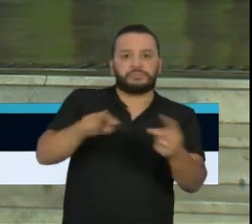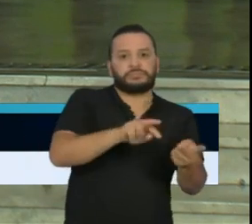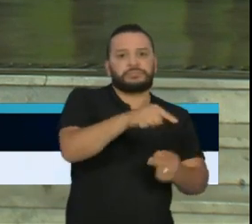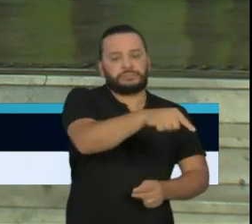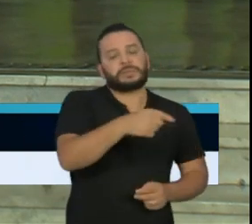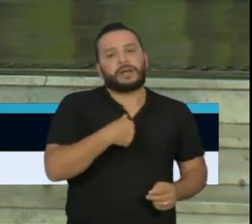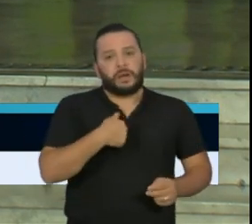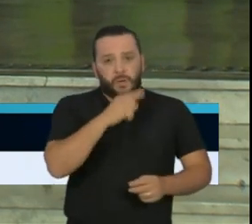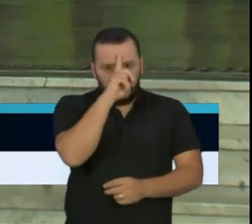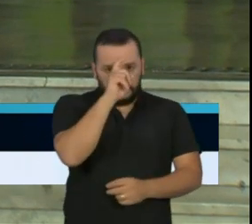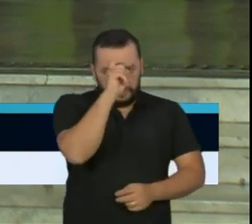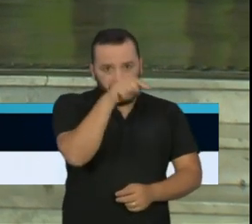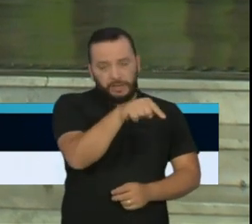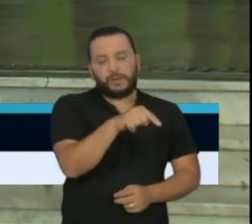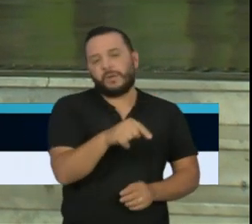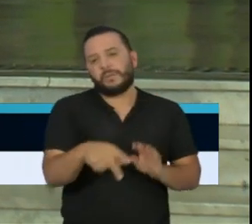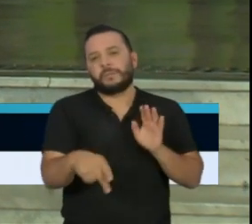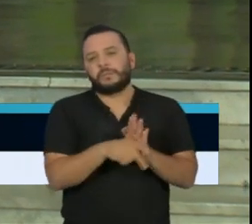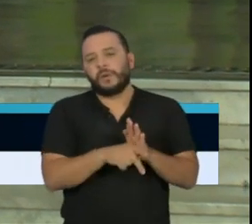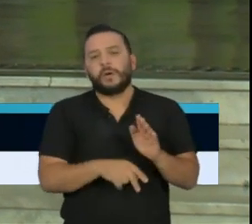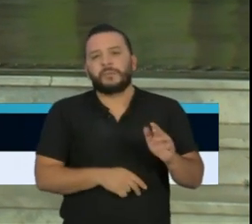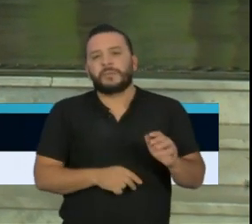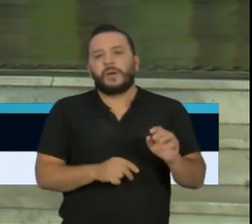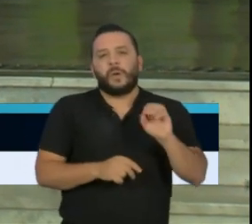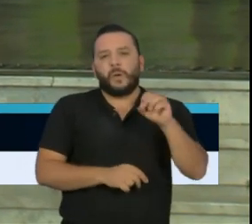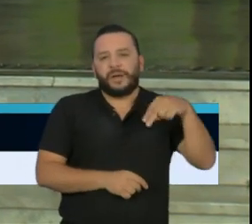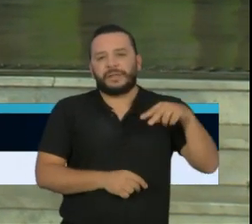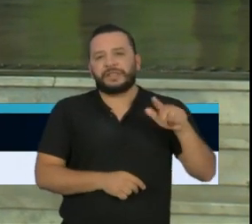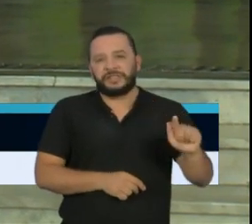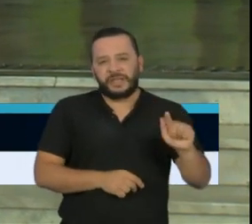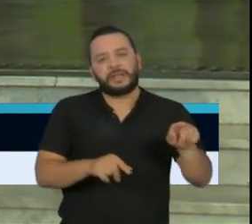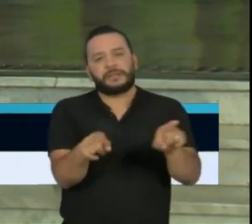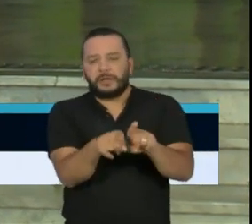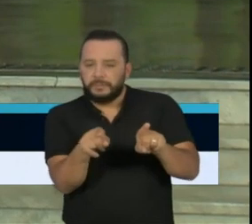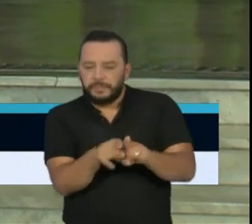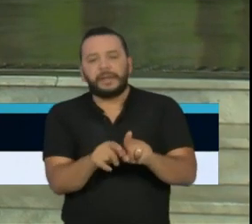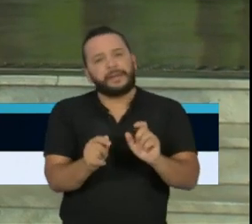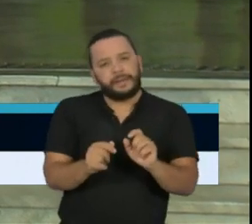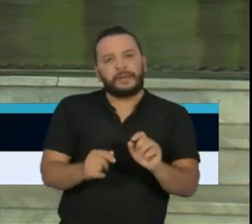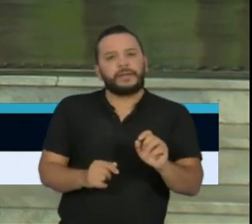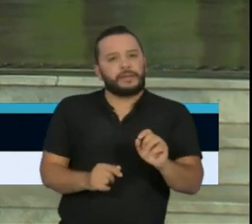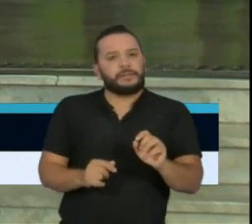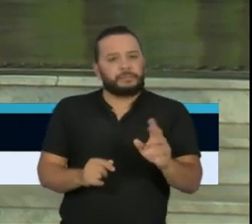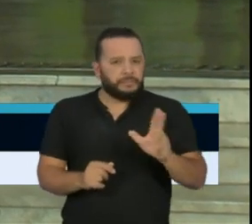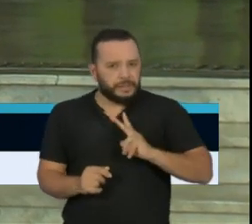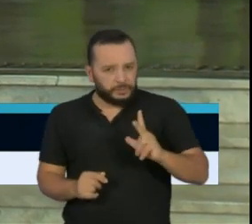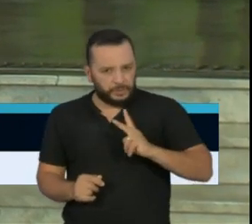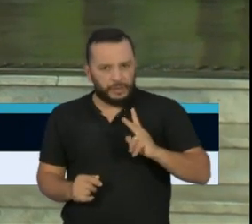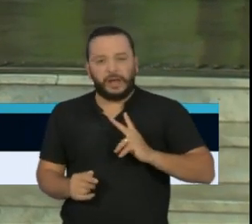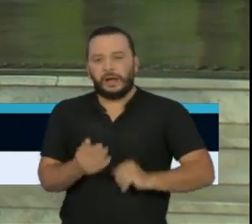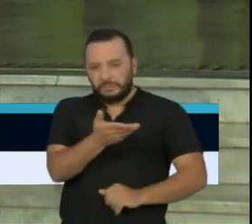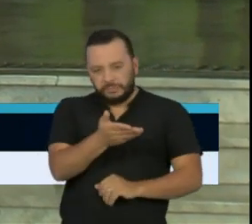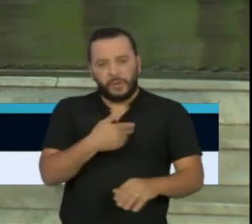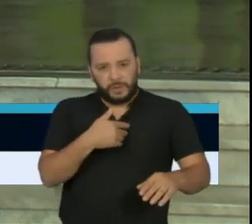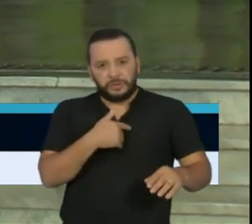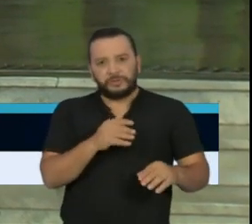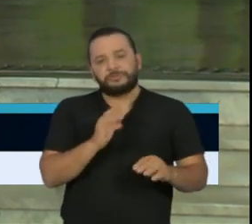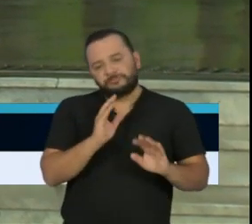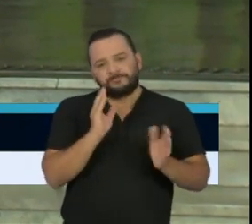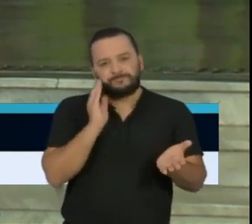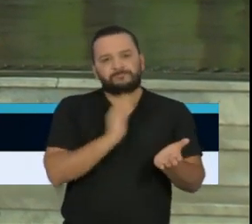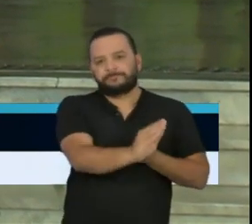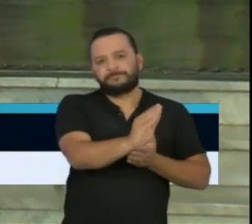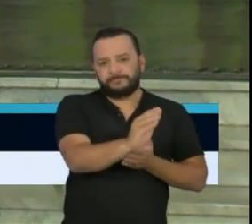vagas, para que a rede estadual estivesse mais preparada para receber os pacientes Covid. Ao longo desse tempo,